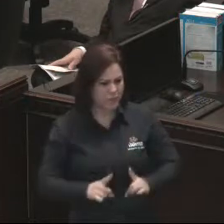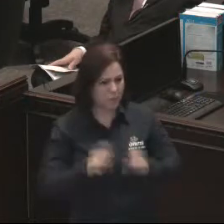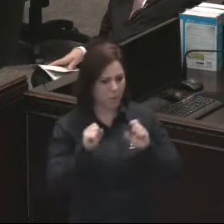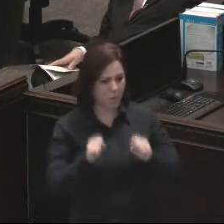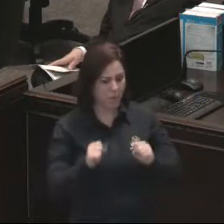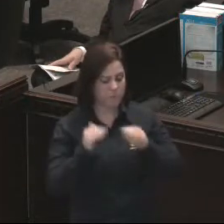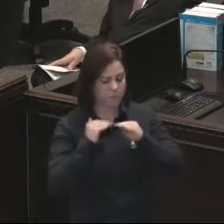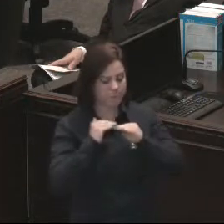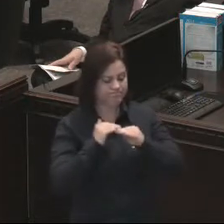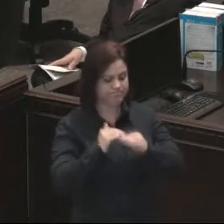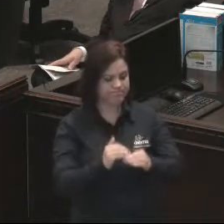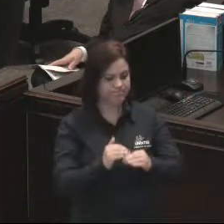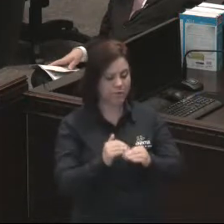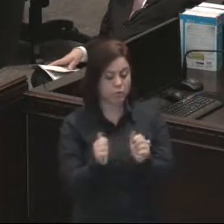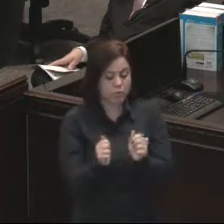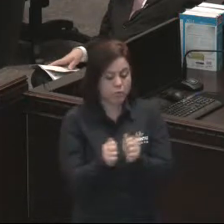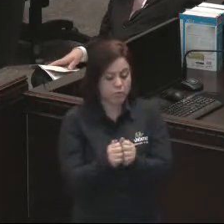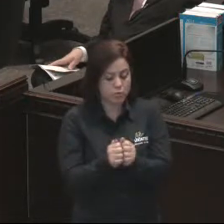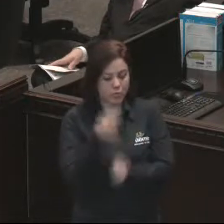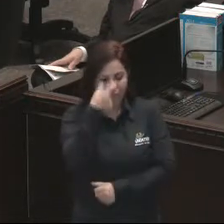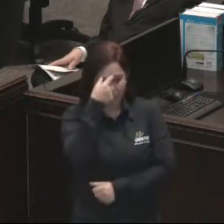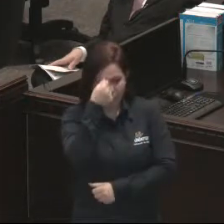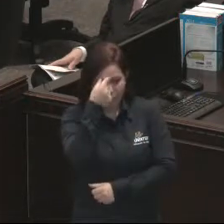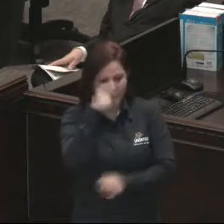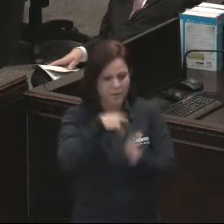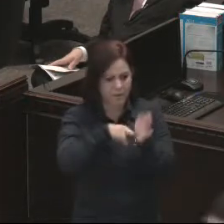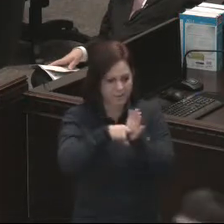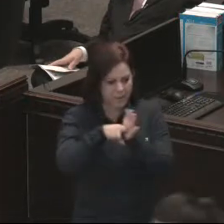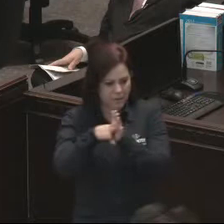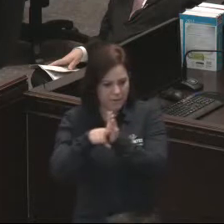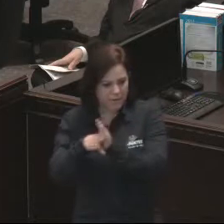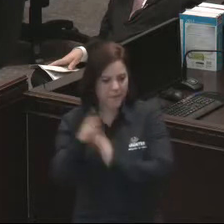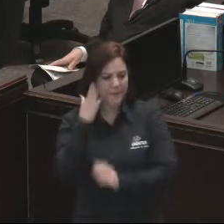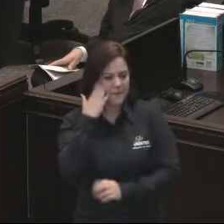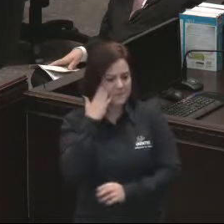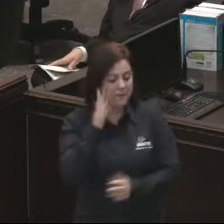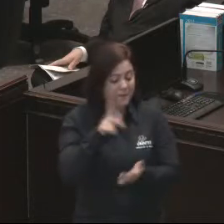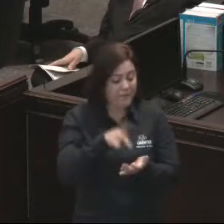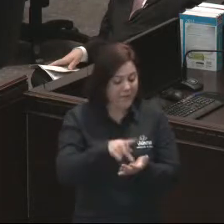ao conhecimento acadêmico para resolver efetivamente essas questões?